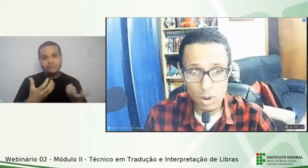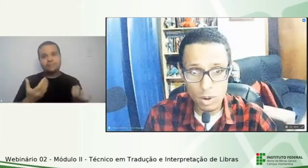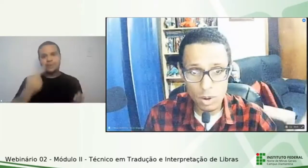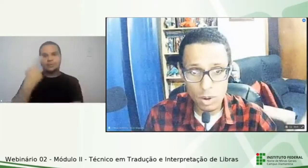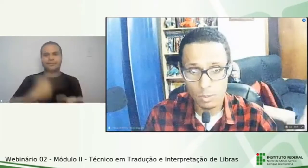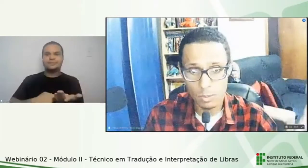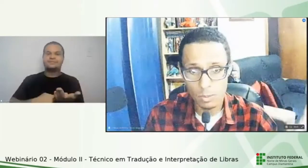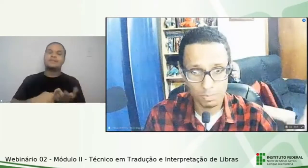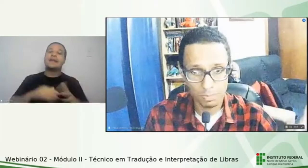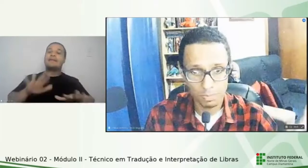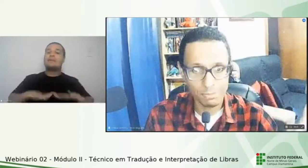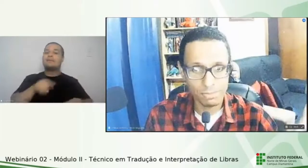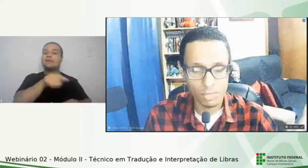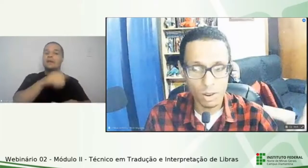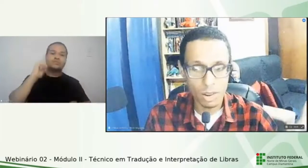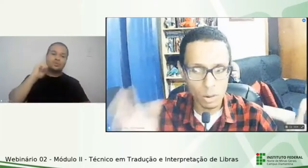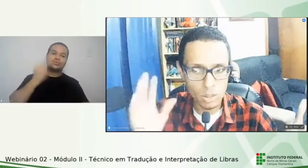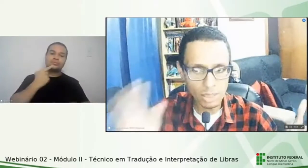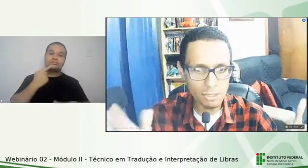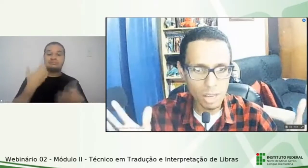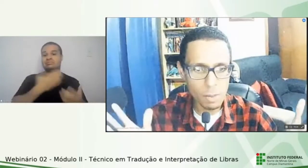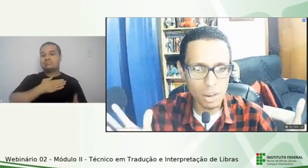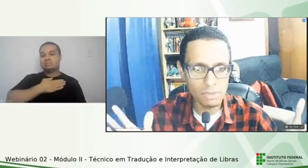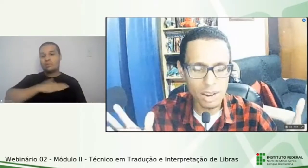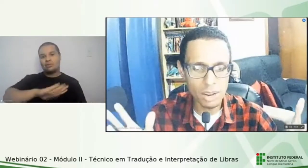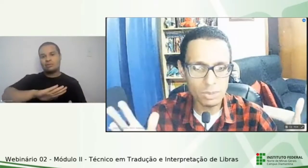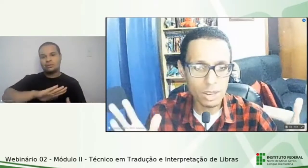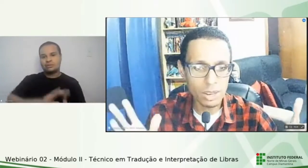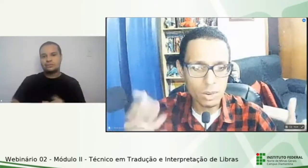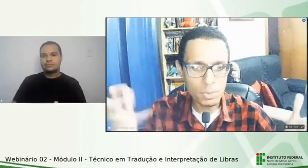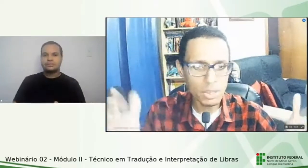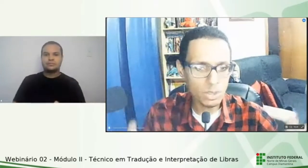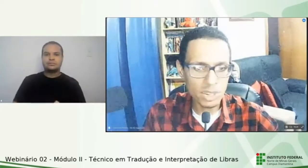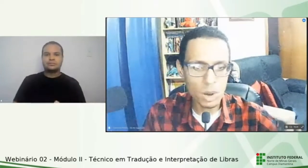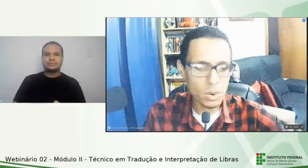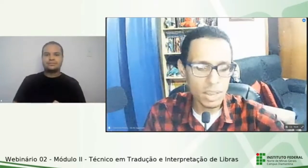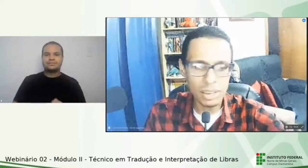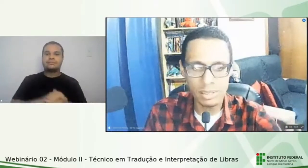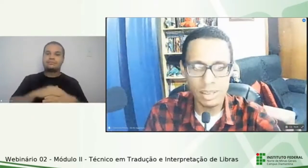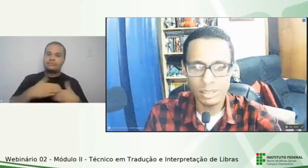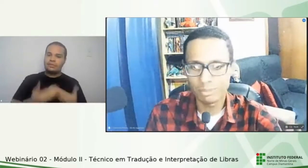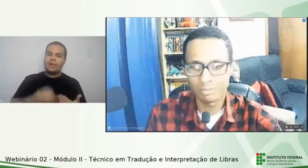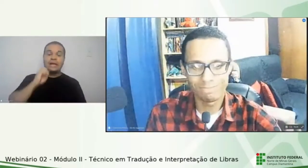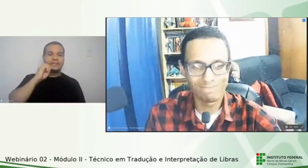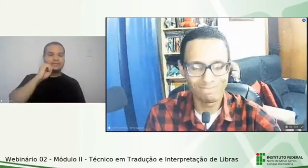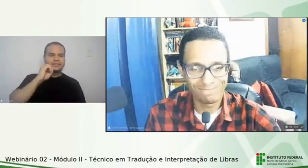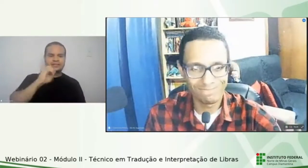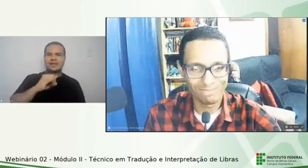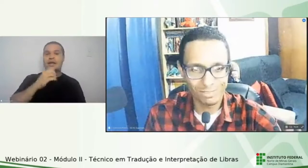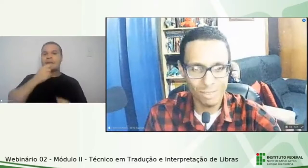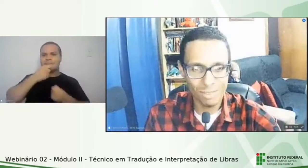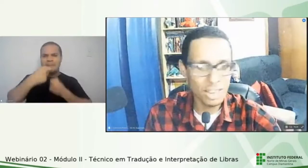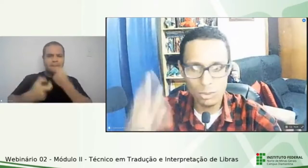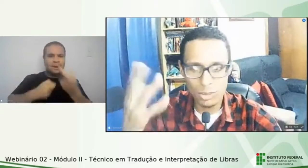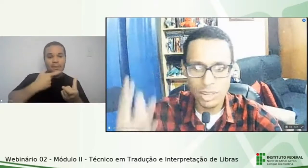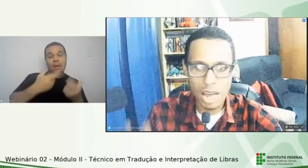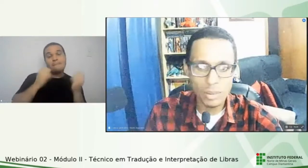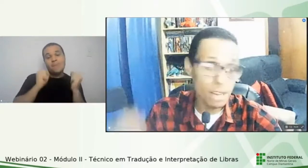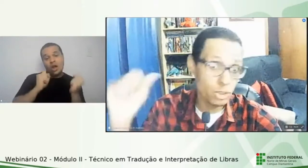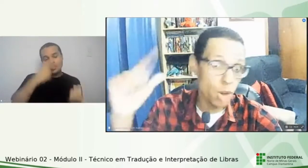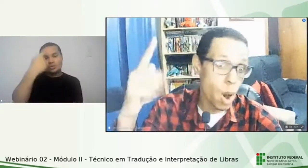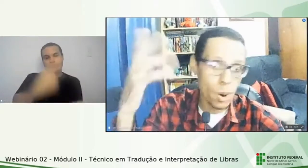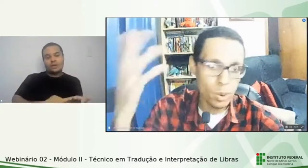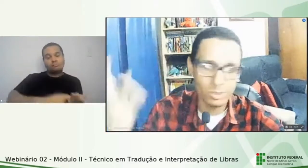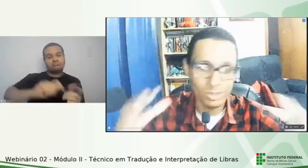não gosta. Olha, quando ele falar um palavrão, combina um sinal com ele, né? Faz aí um sinal,